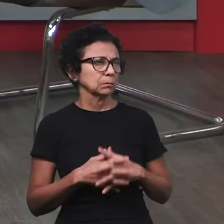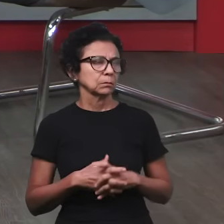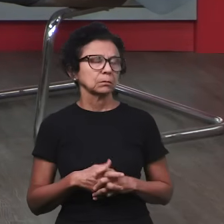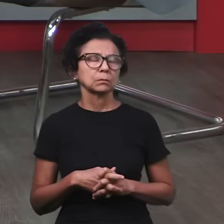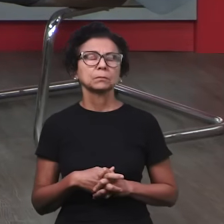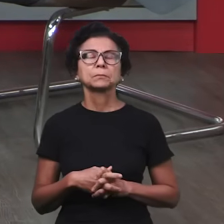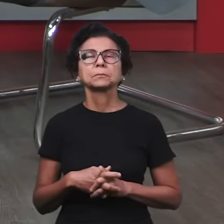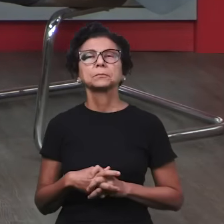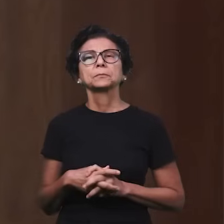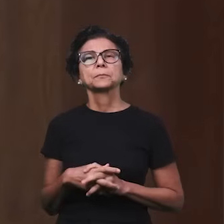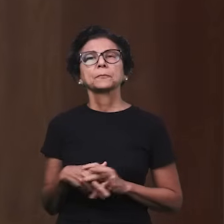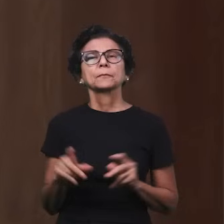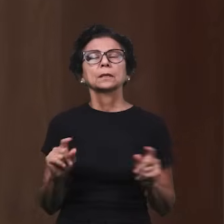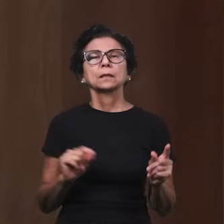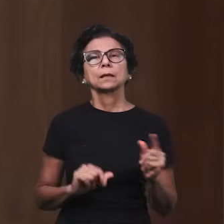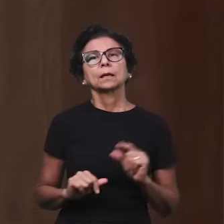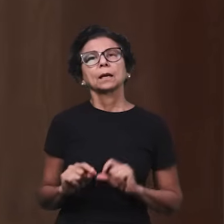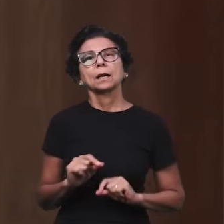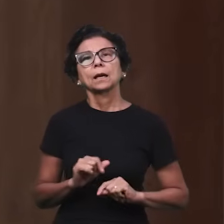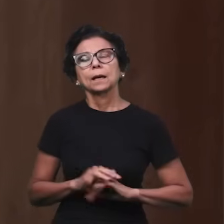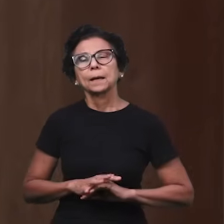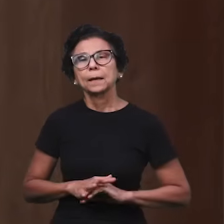acho que a gente pode, dentro ainda do